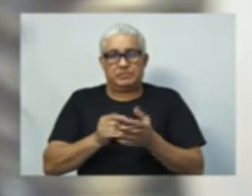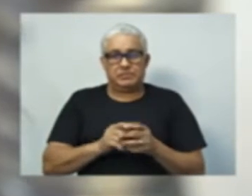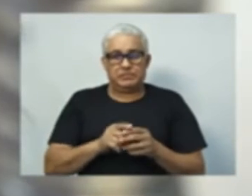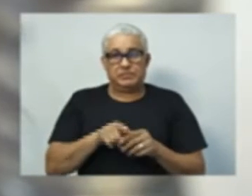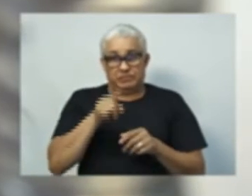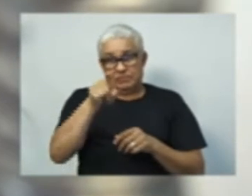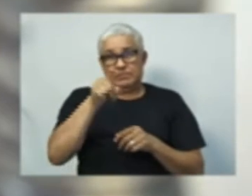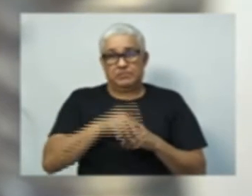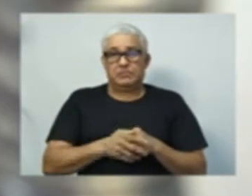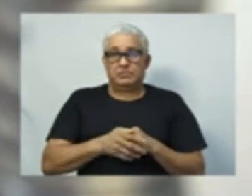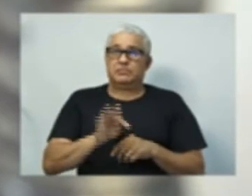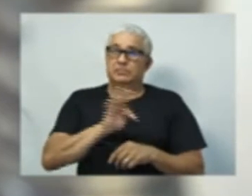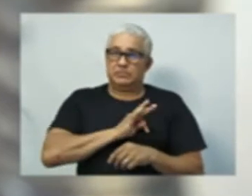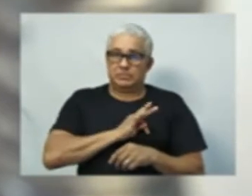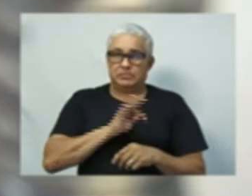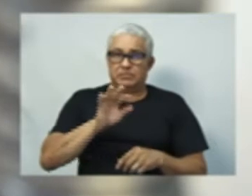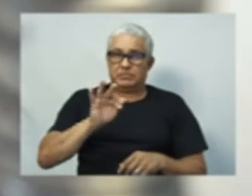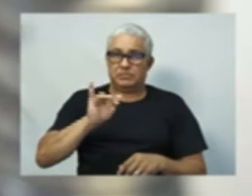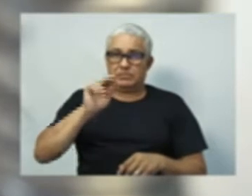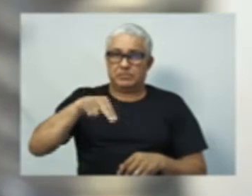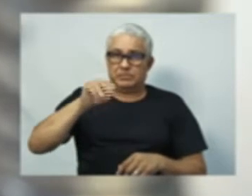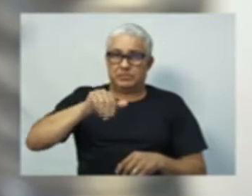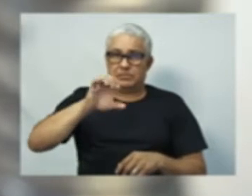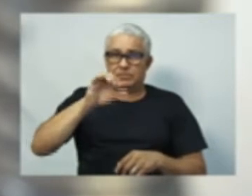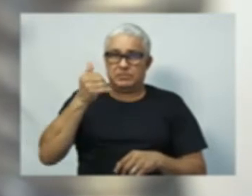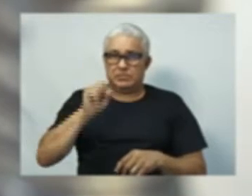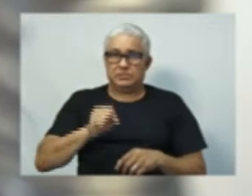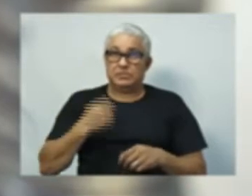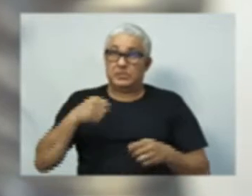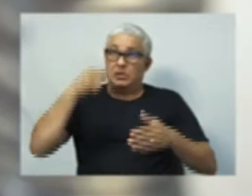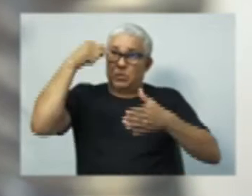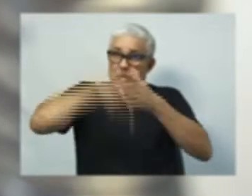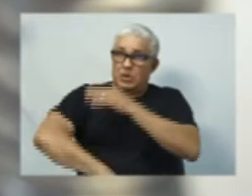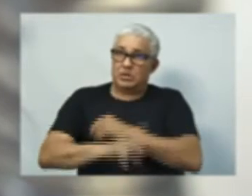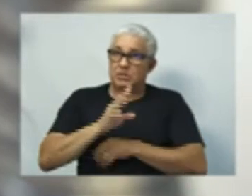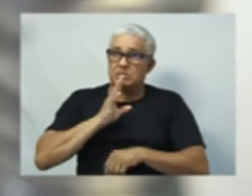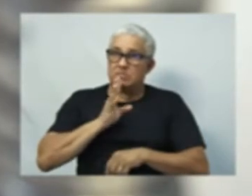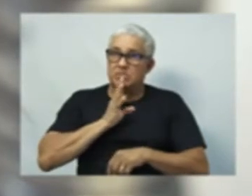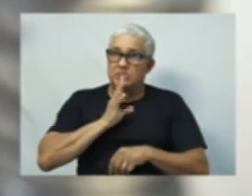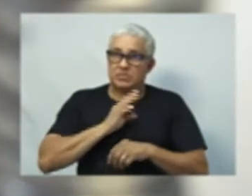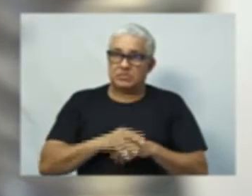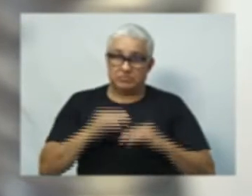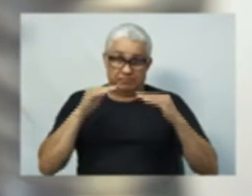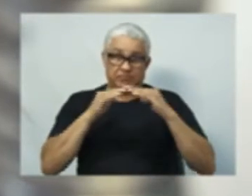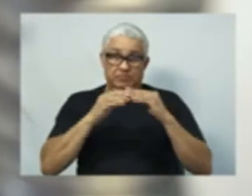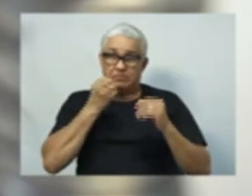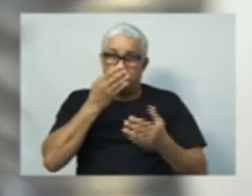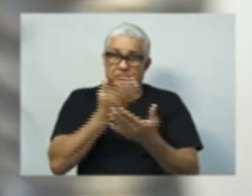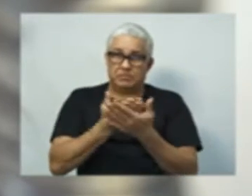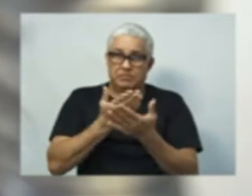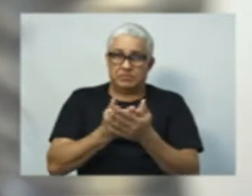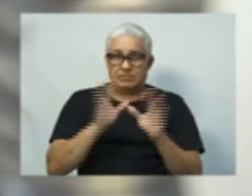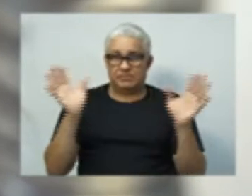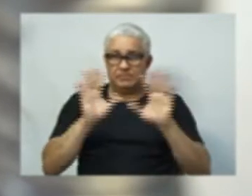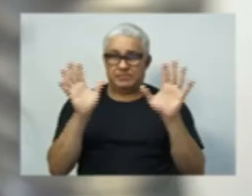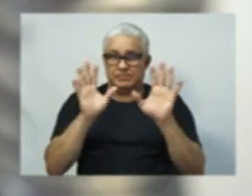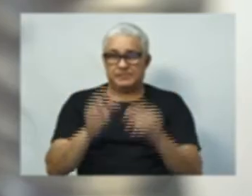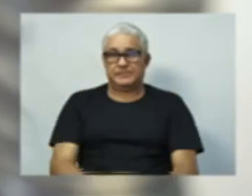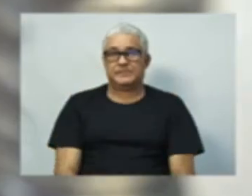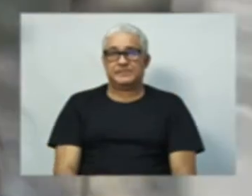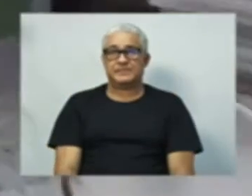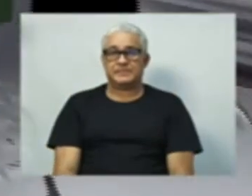você, como técnico em finanças, deve conhecer a fundo esse assunto, concorda? Bons estudos e até a próxima!